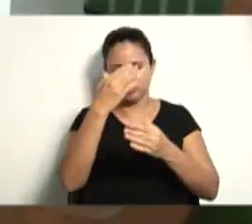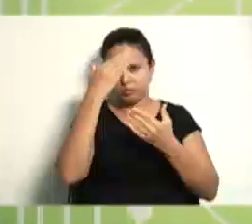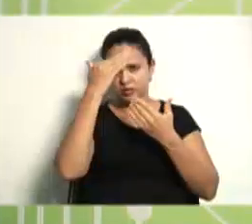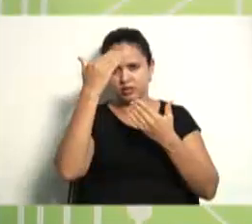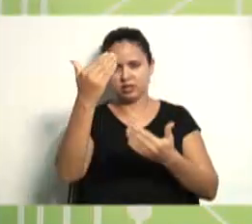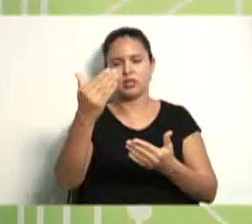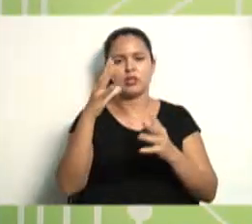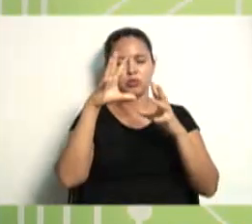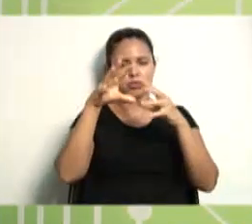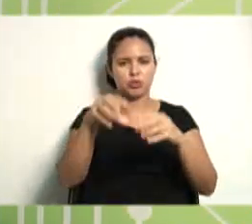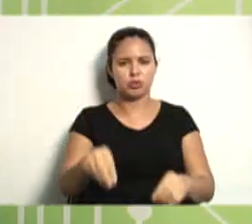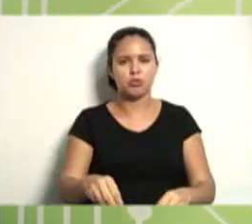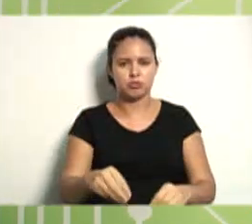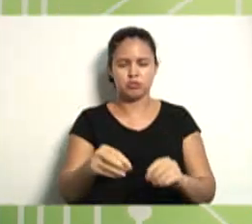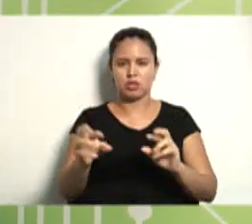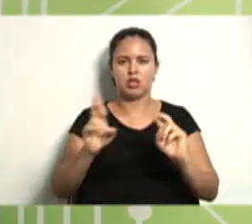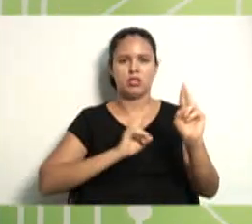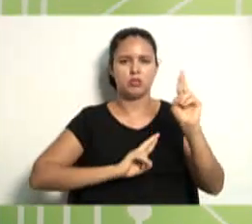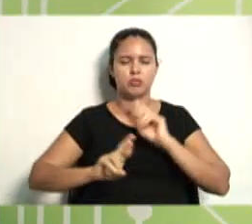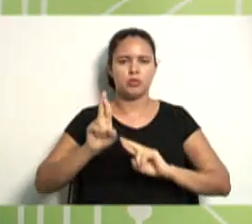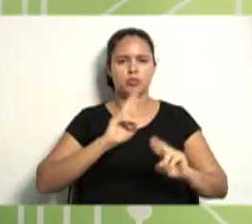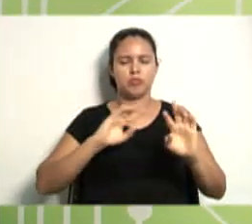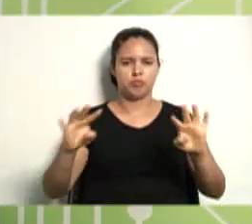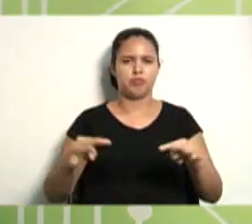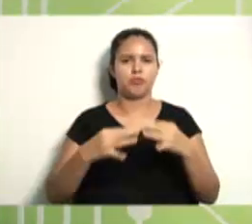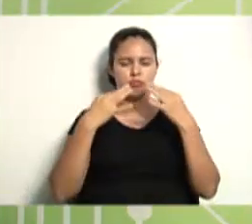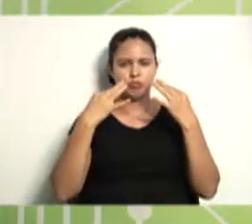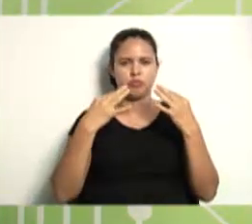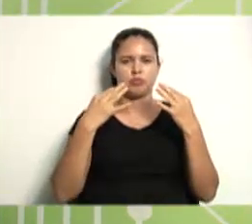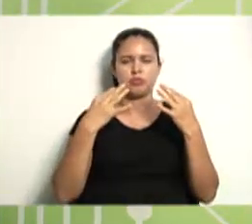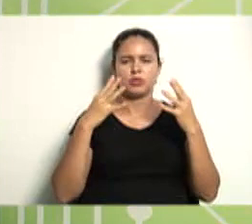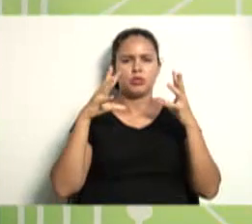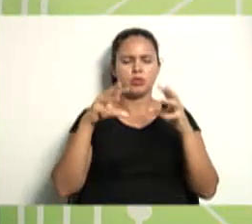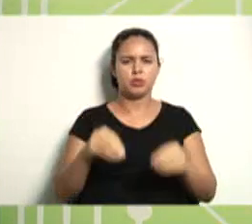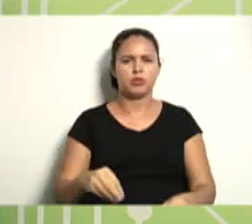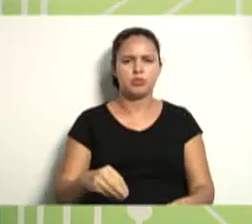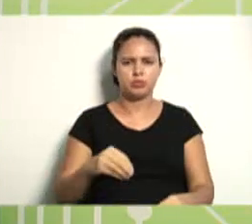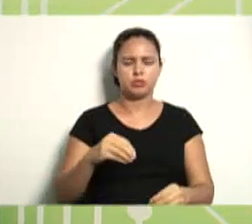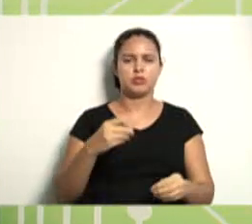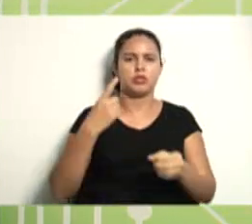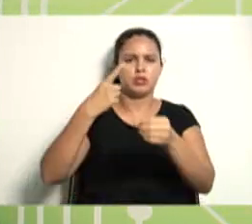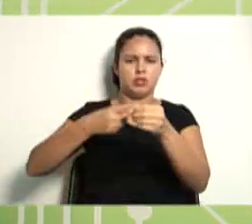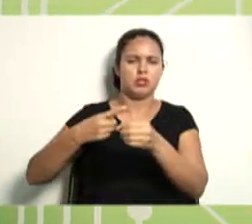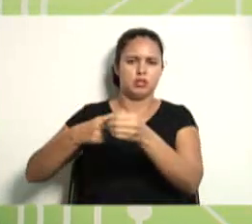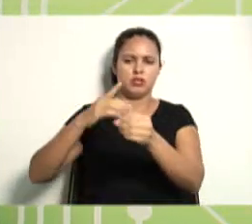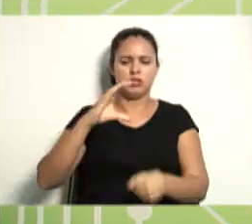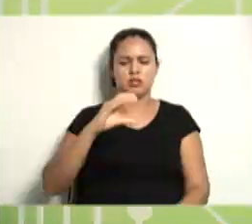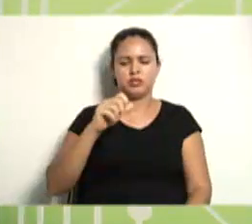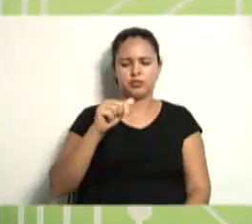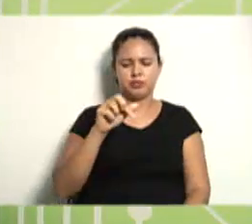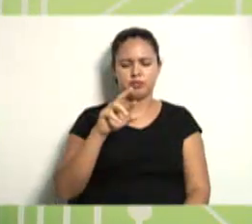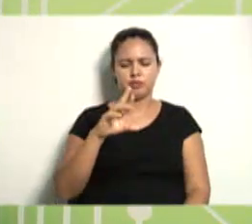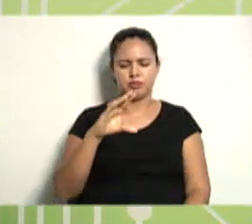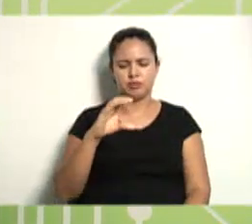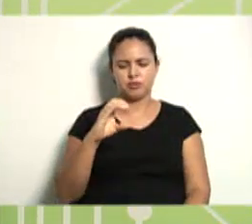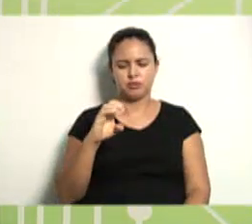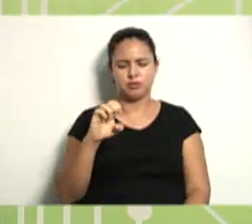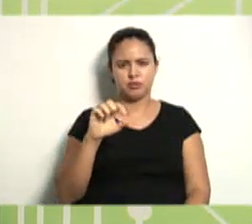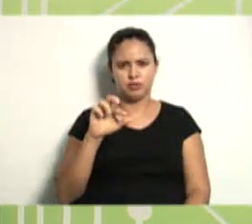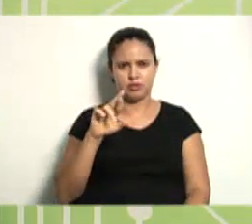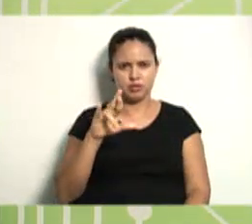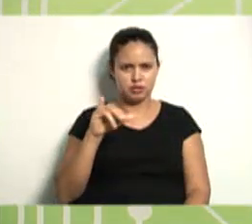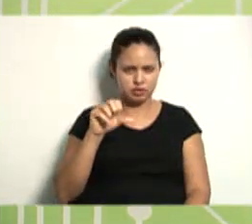gente. Obrigada pela participação de vocês. Cáceres, já estive aí em Cáceres. É muito bom saber que